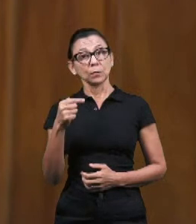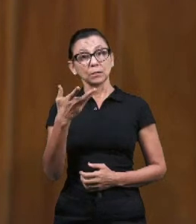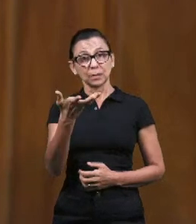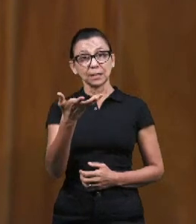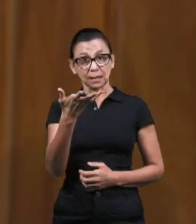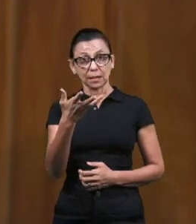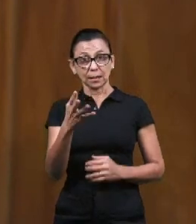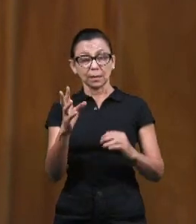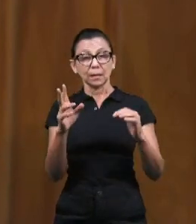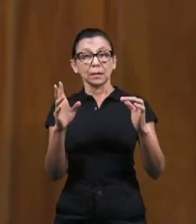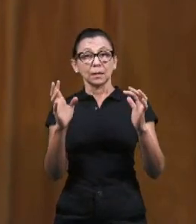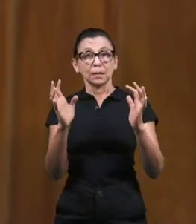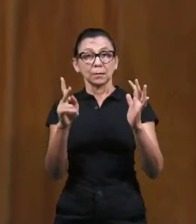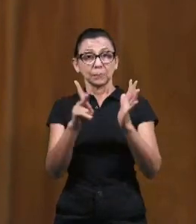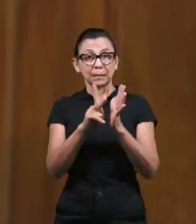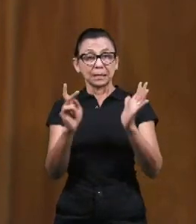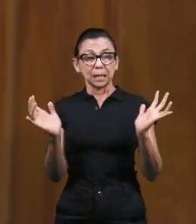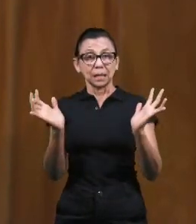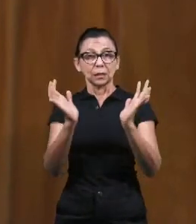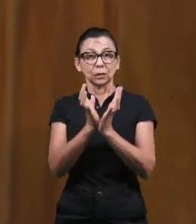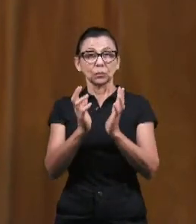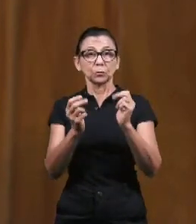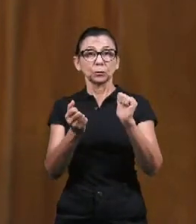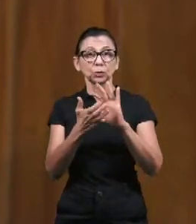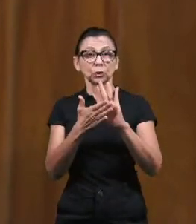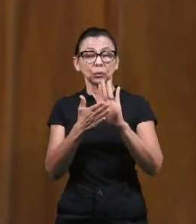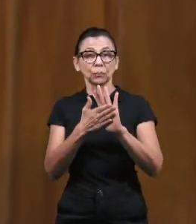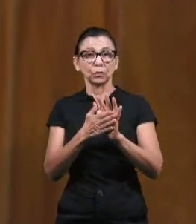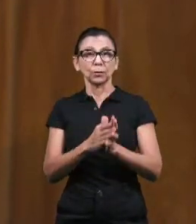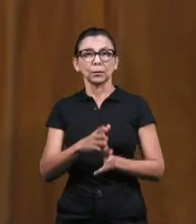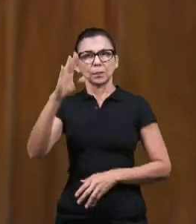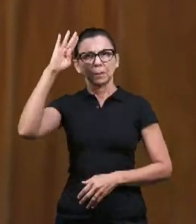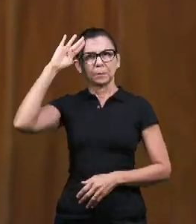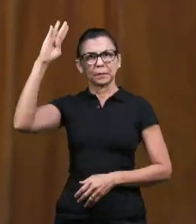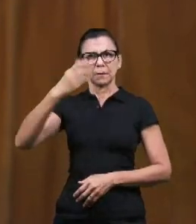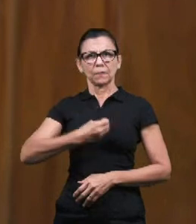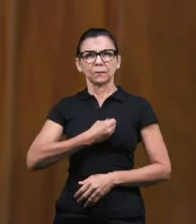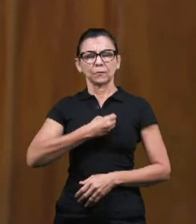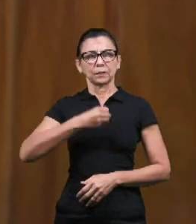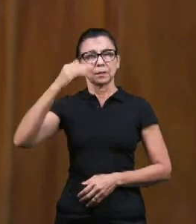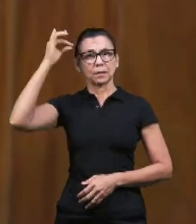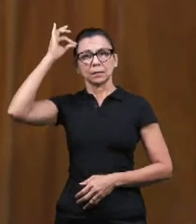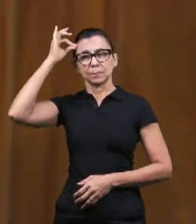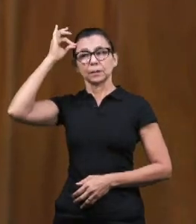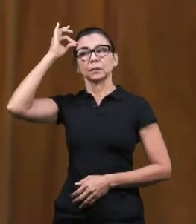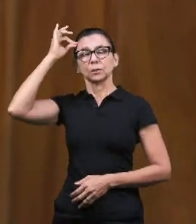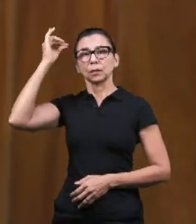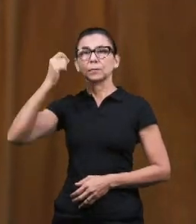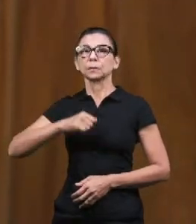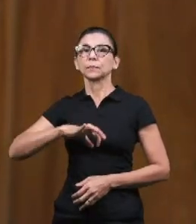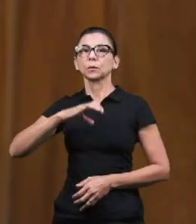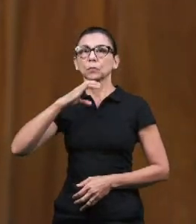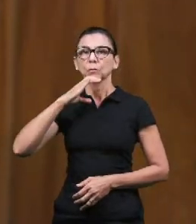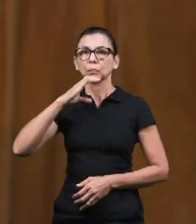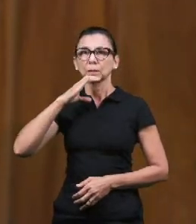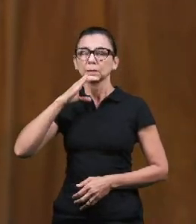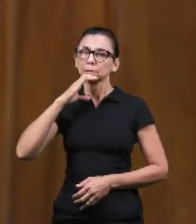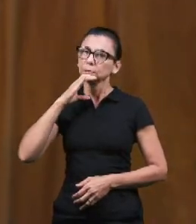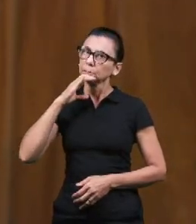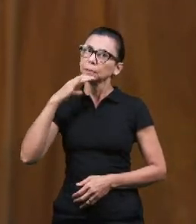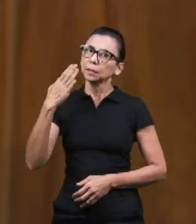Manaim, principalmente, o ponto principal é vida espiritual, mas também ter o conhecimento, né, daquilo que está